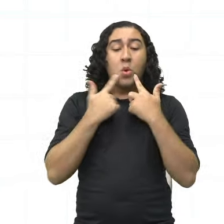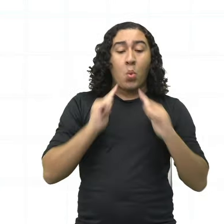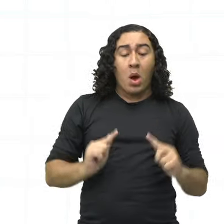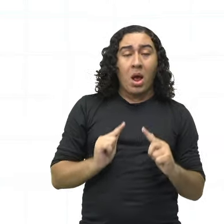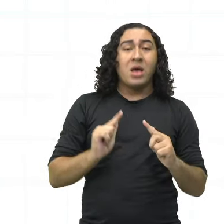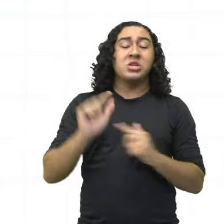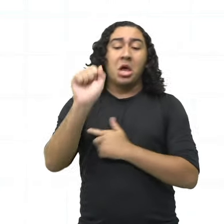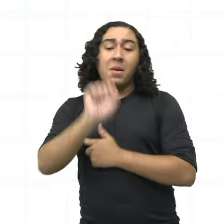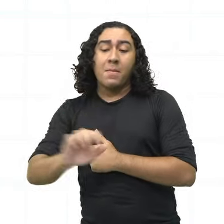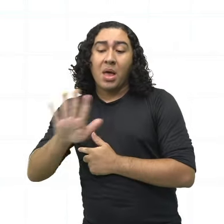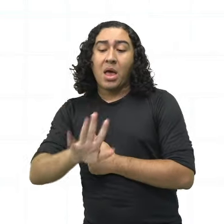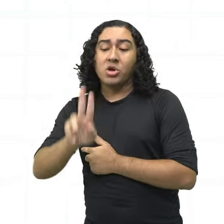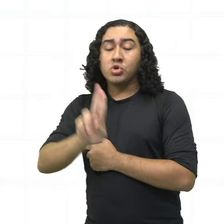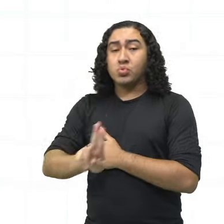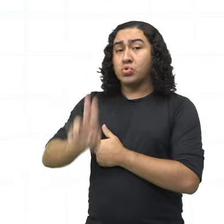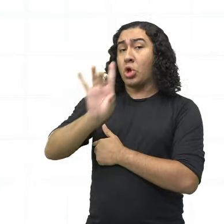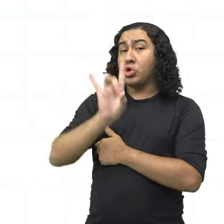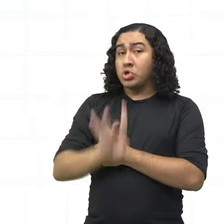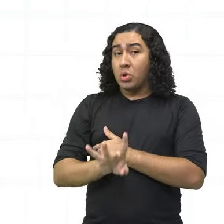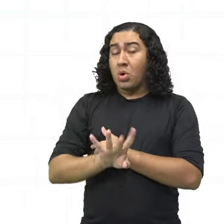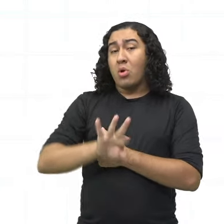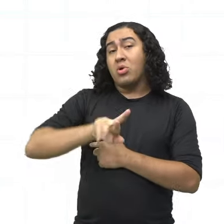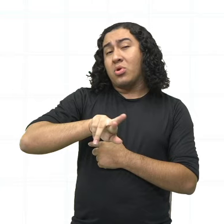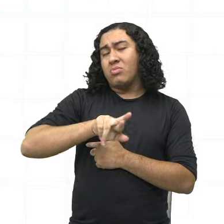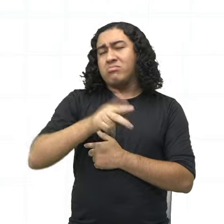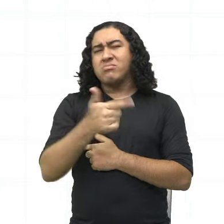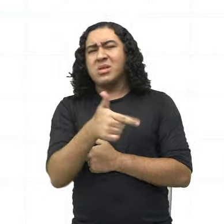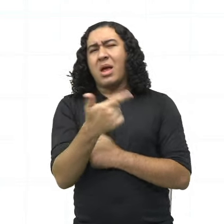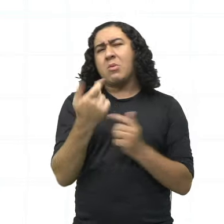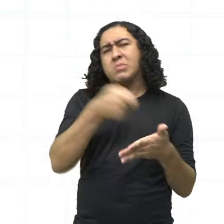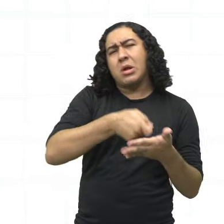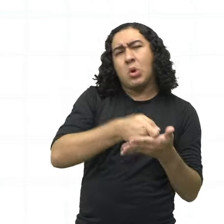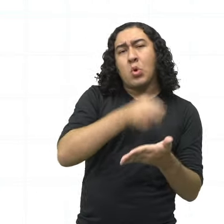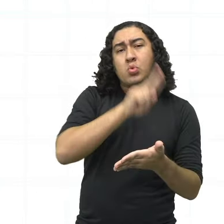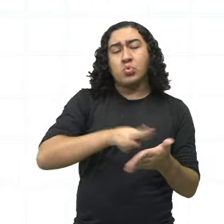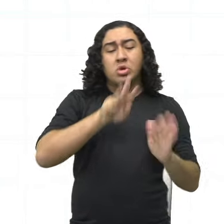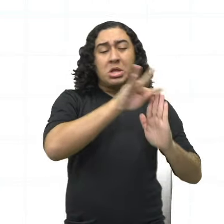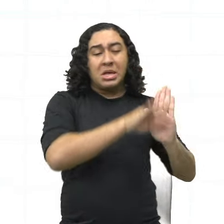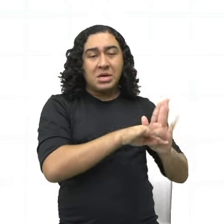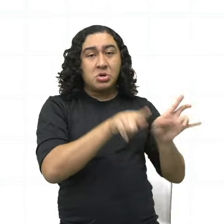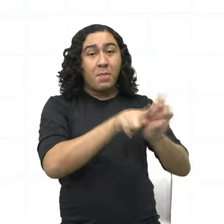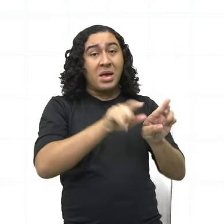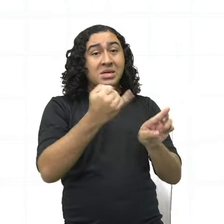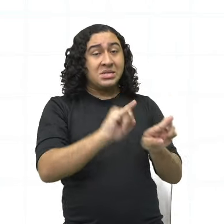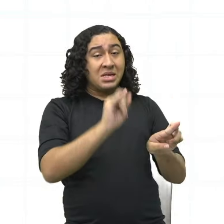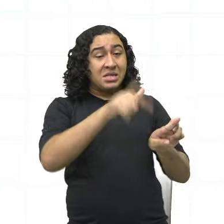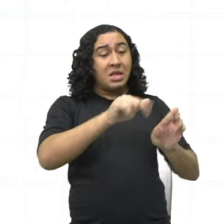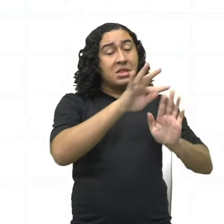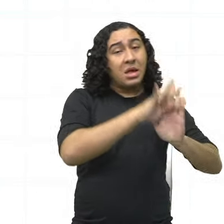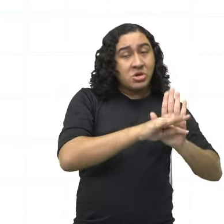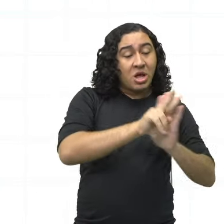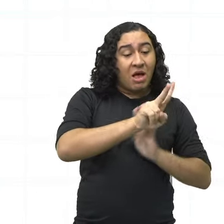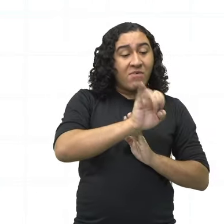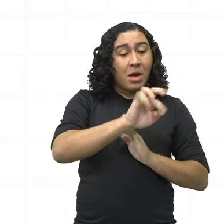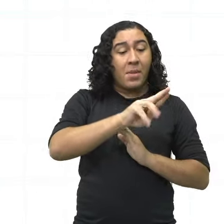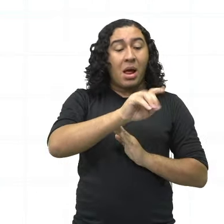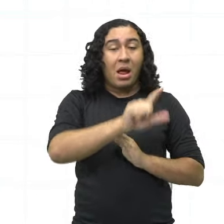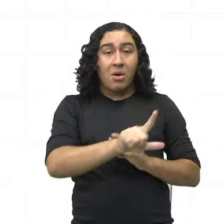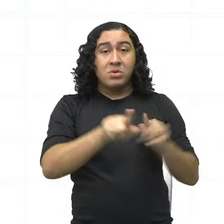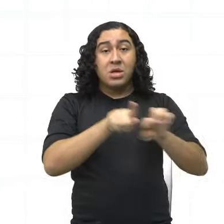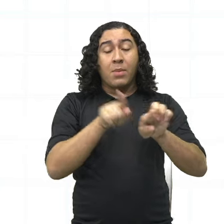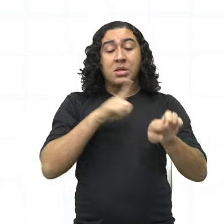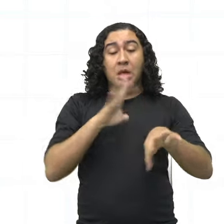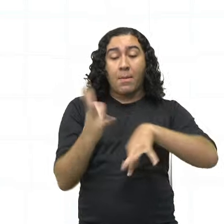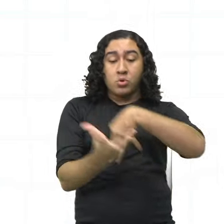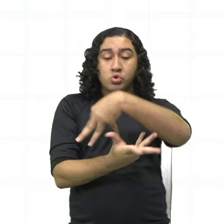utilizar imagens, né? Não necessariamente eu vou utilizar o texto, a linguagem verbal eu já vou ter o texto. Tem a linguagem mista, né? Que são a